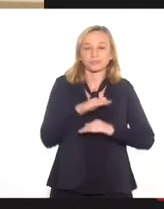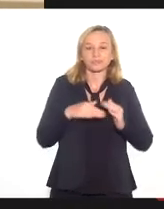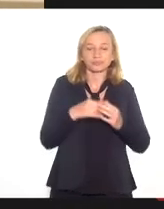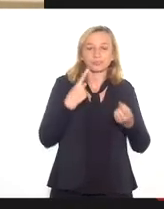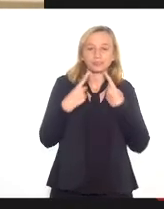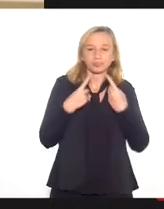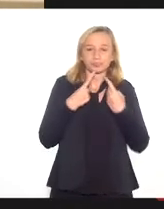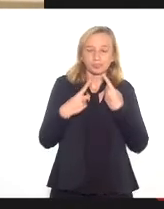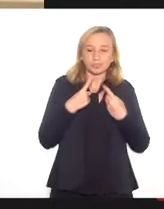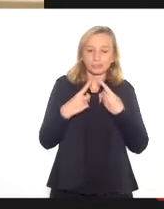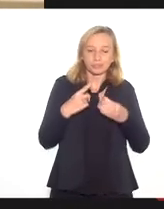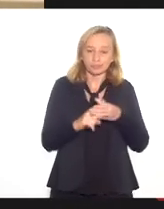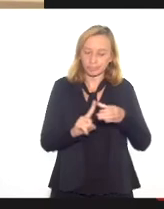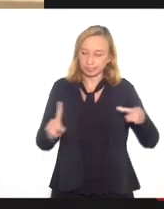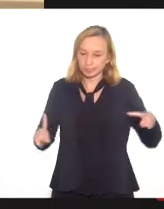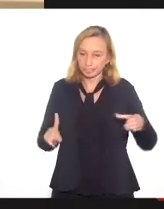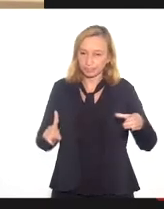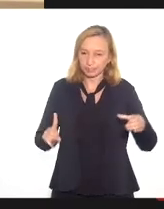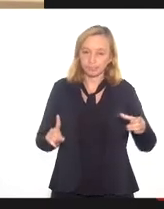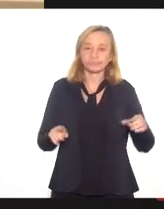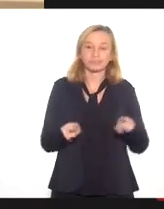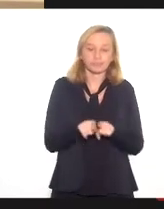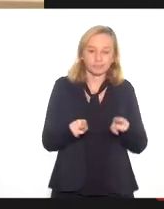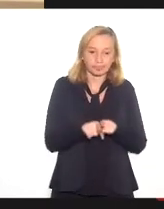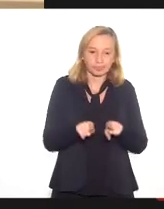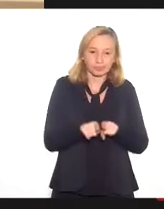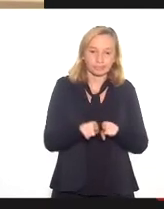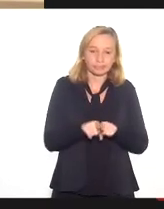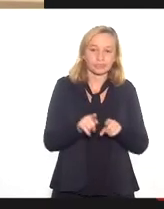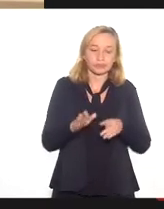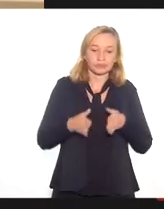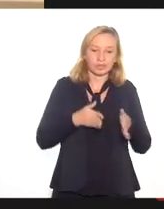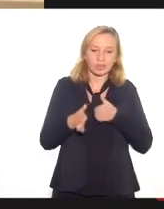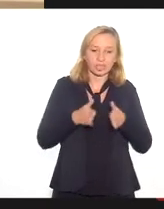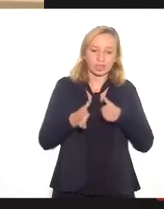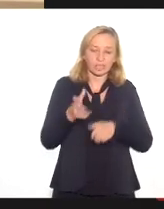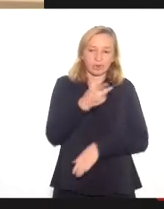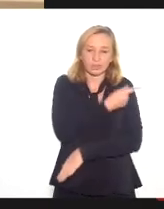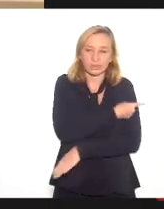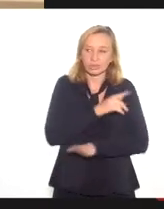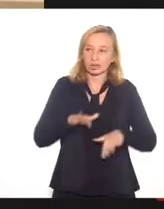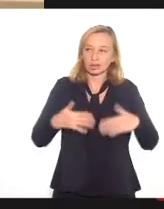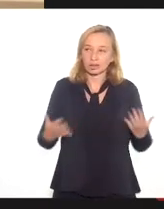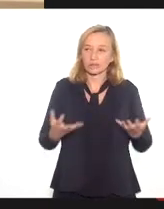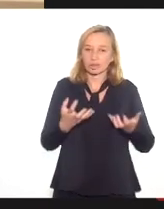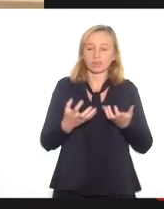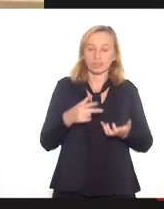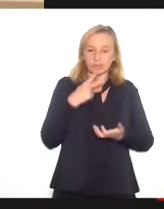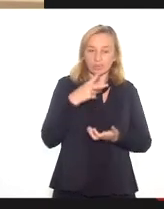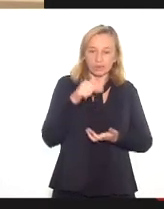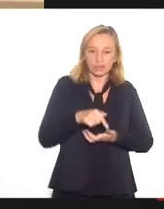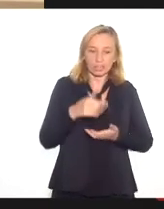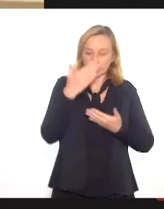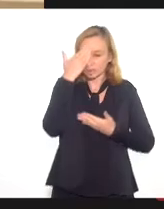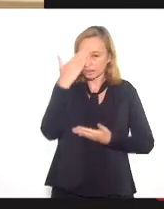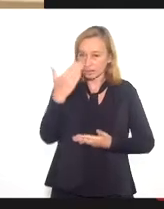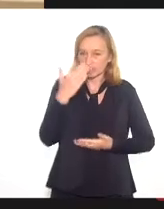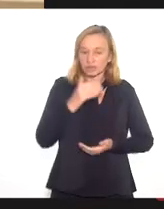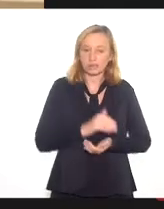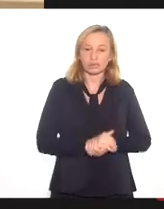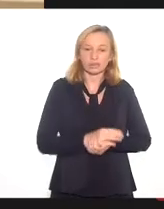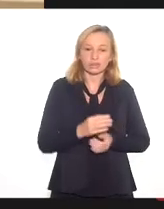com relação ao isolamento social e também de acesso à vacina. Então, quero aqui deixar de antemão o meu agradecimento